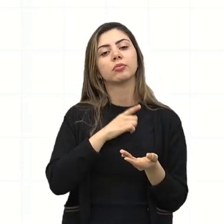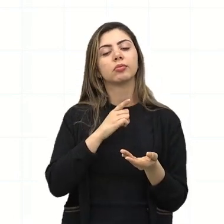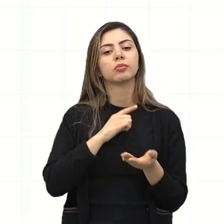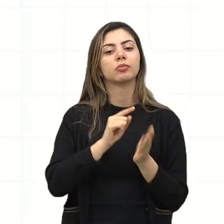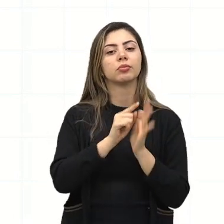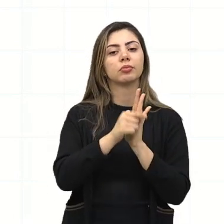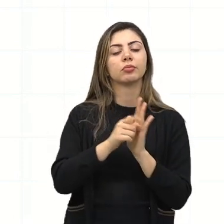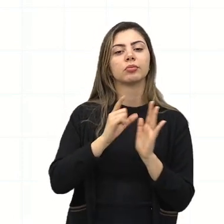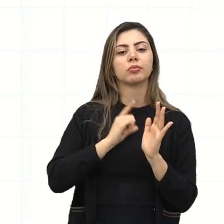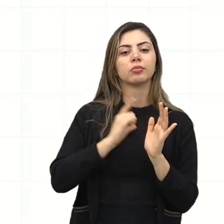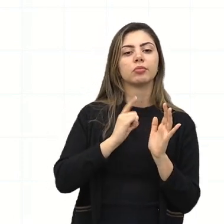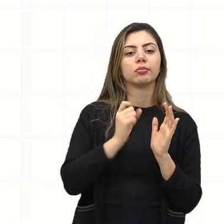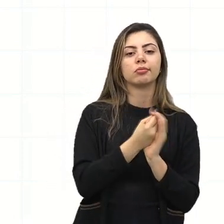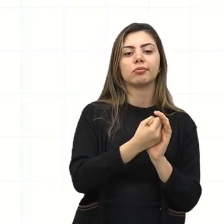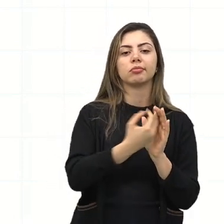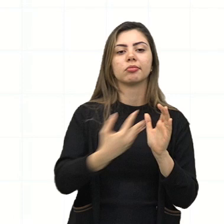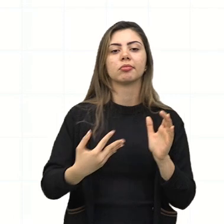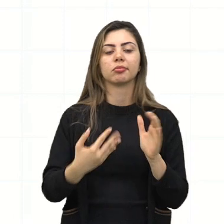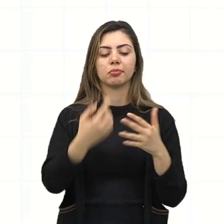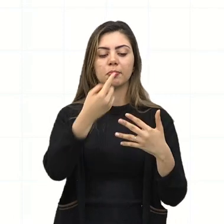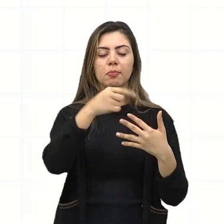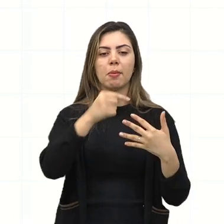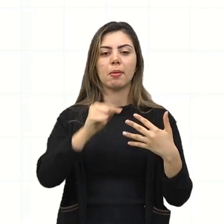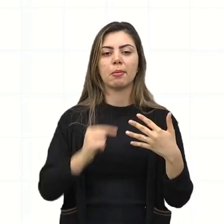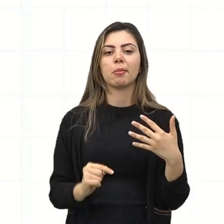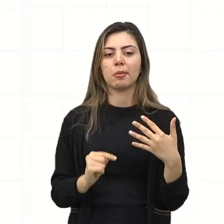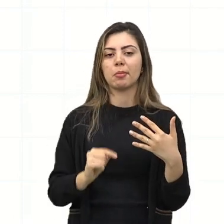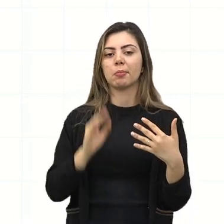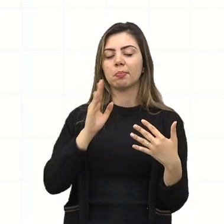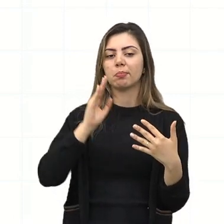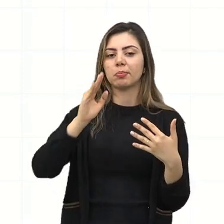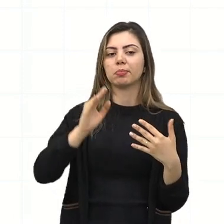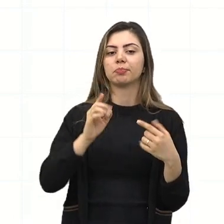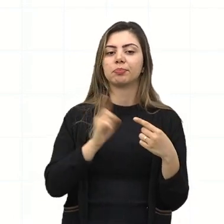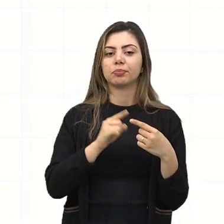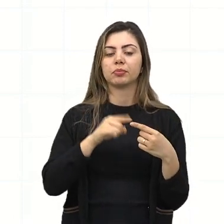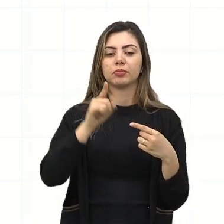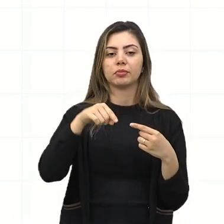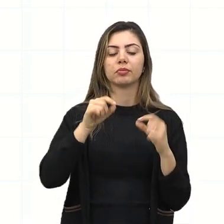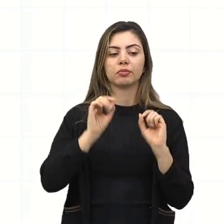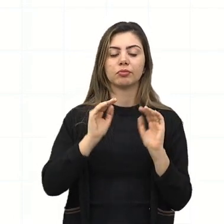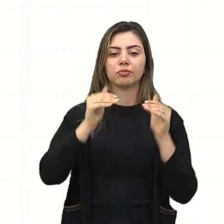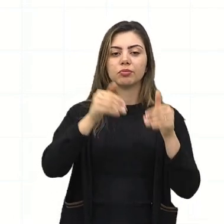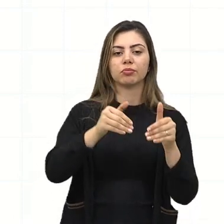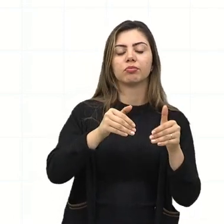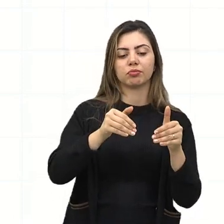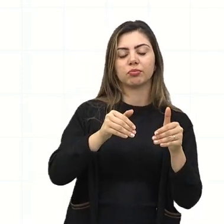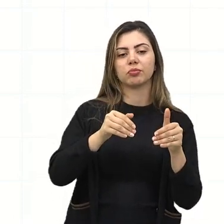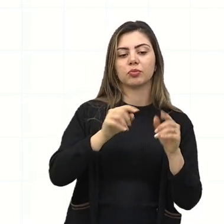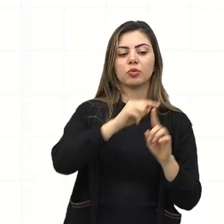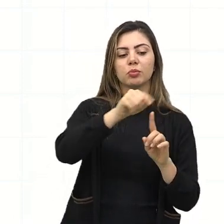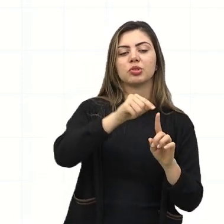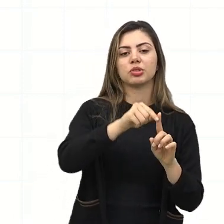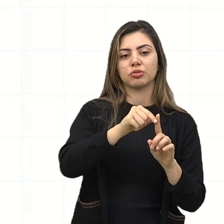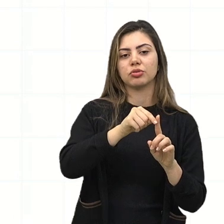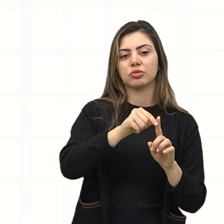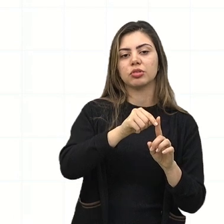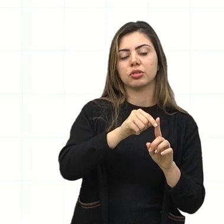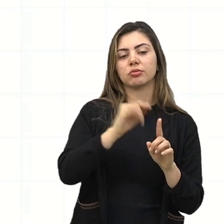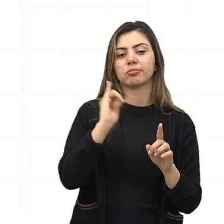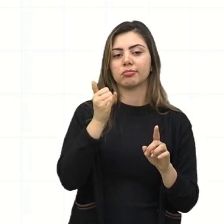por elementos fundamentais, que são foco da narrativa, vamos já falar sobre cada